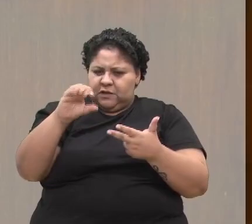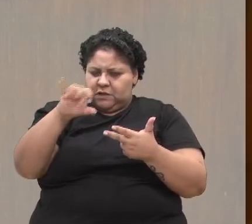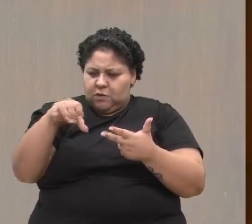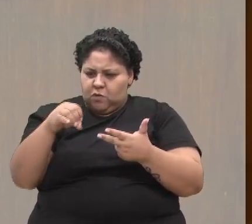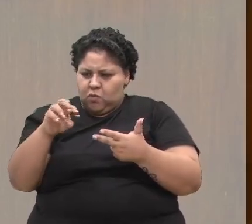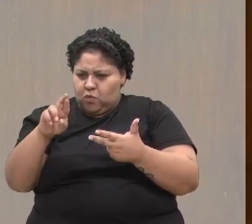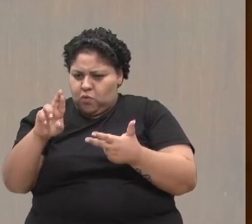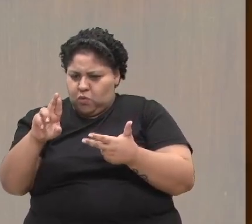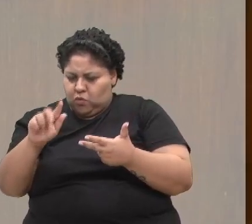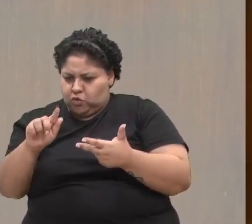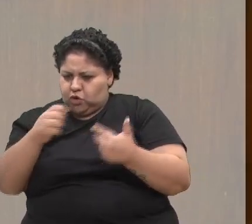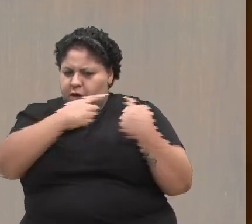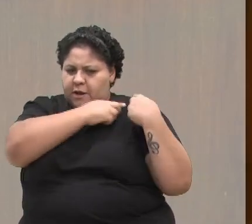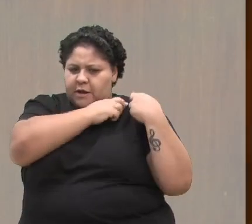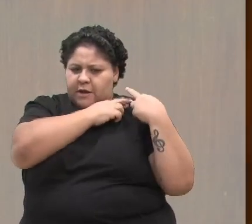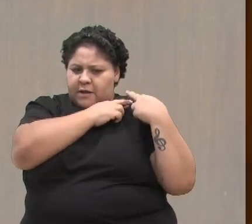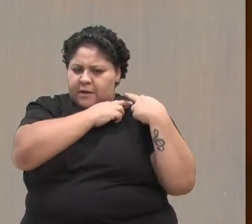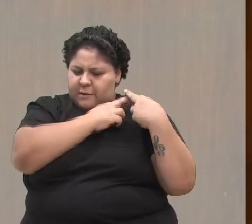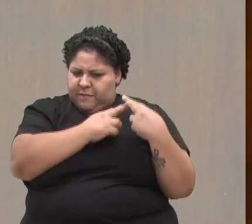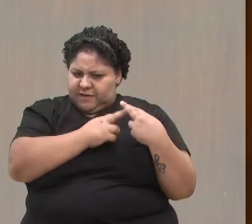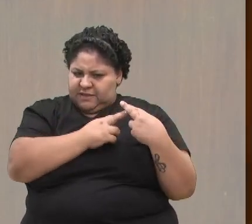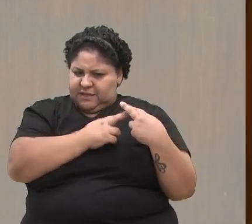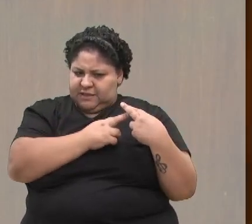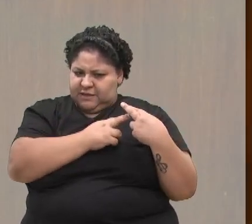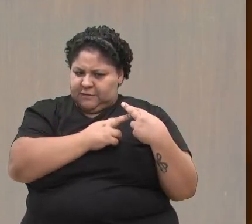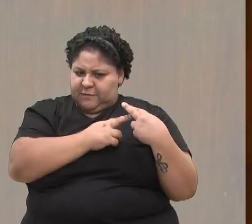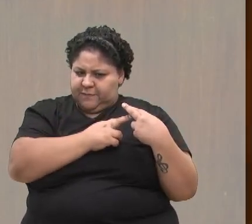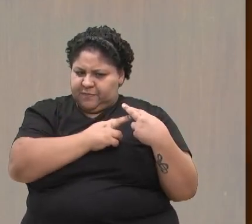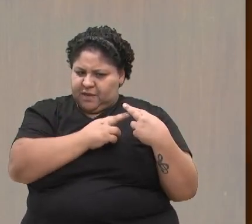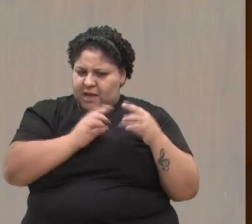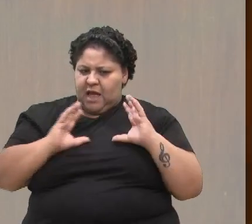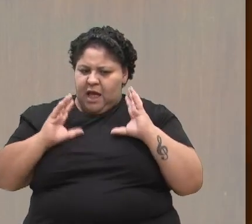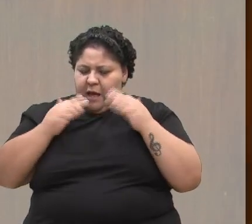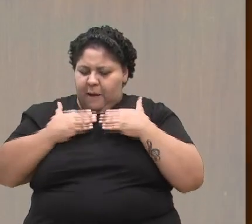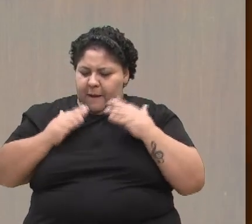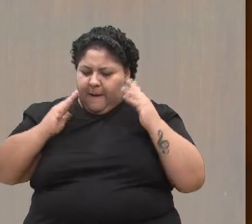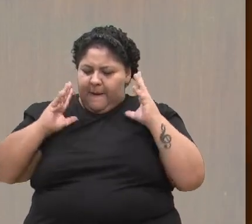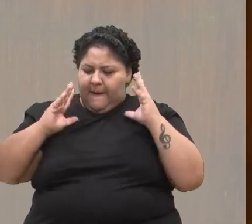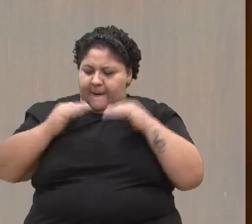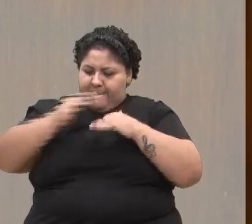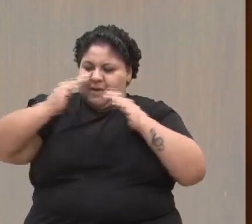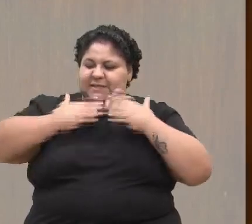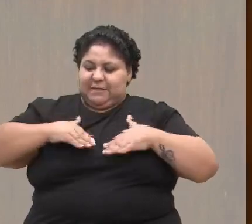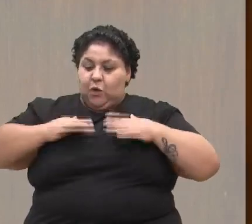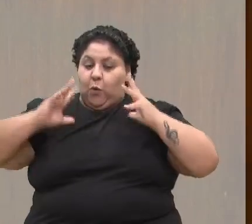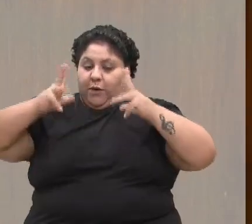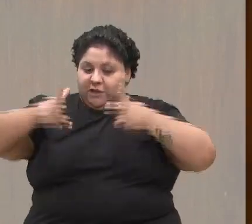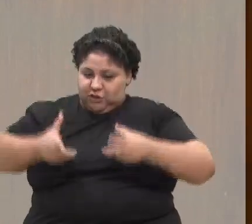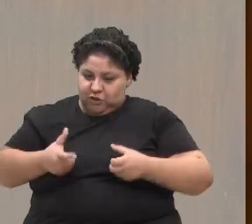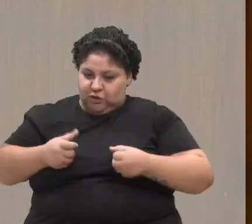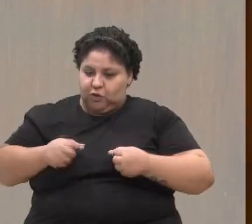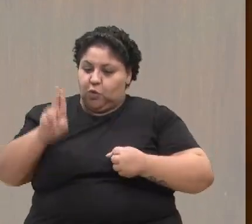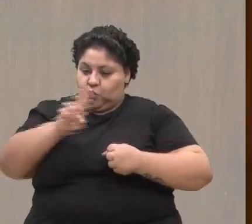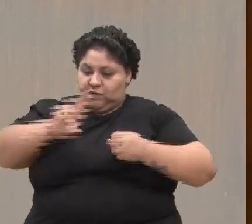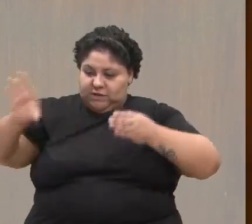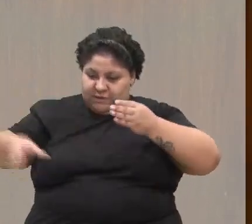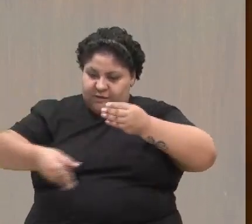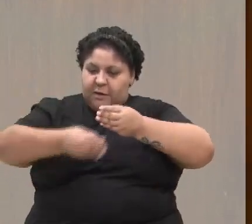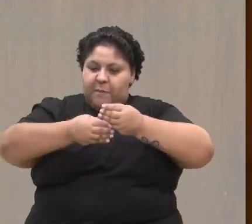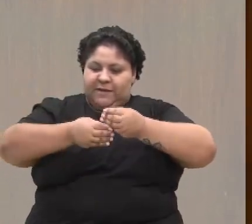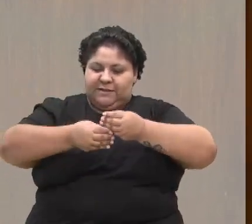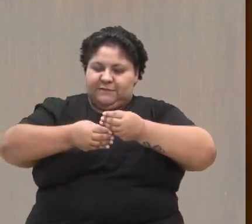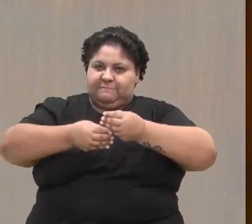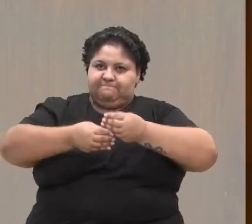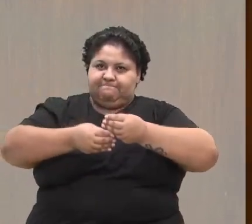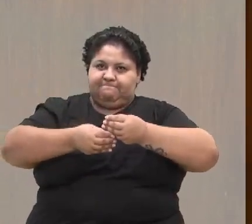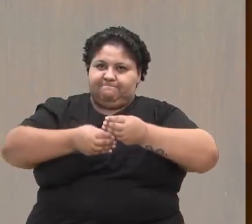tranquila de todas, ela será feita com uma emenda federal da deputada Denise Pessoa. E a outra coisa em relação, então acho que temos